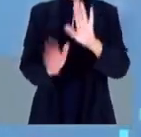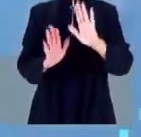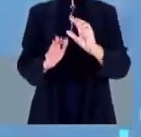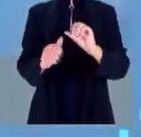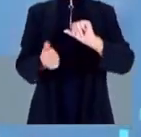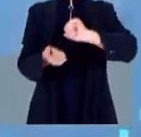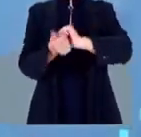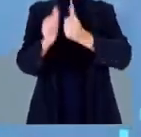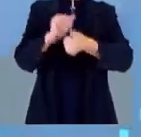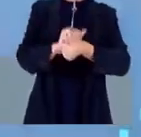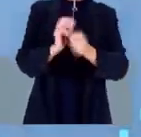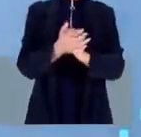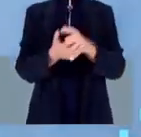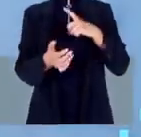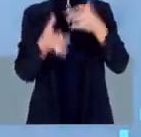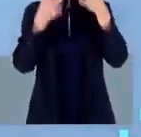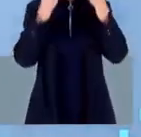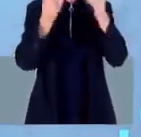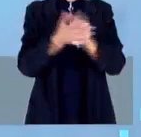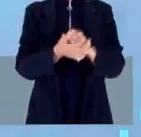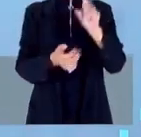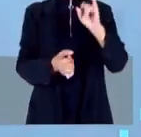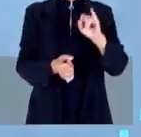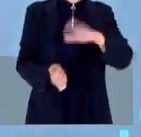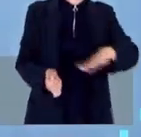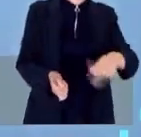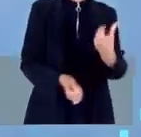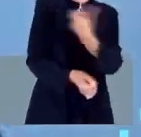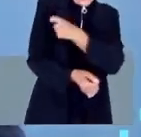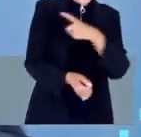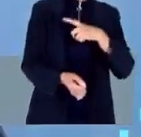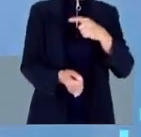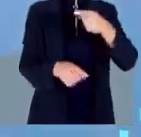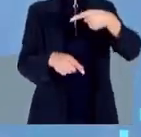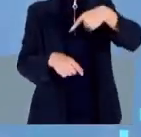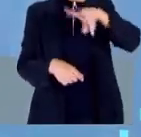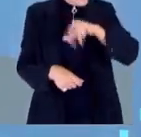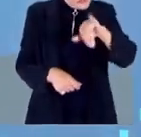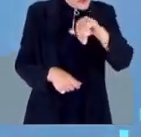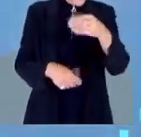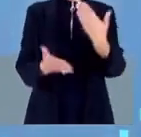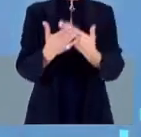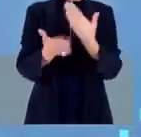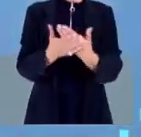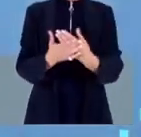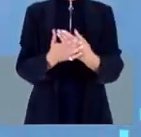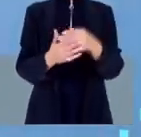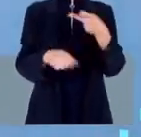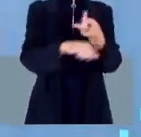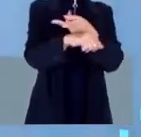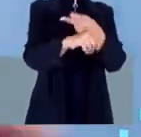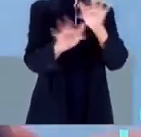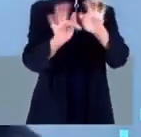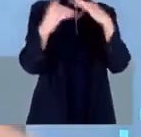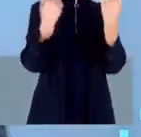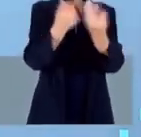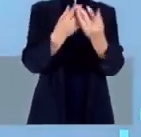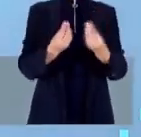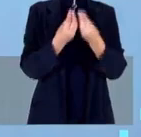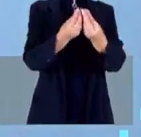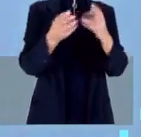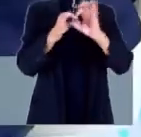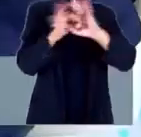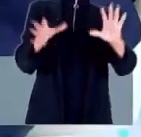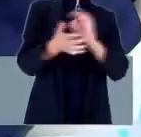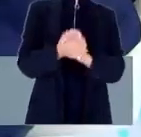nós vamos estar olhando se a criança está sendo vacinada se ela tá indo pra escola e nós vamos buscar essas famílias para dar autonomia eu quero